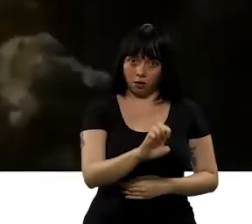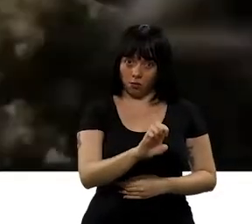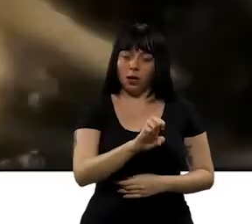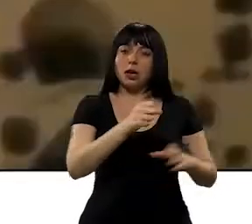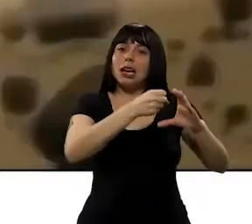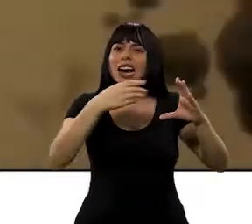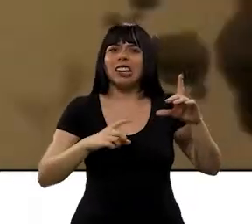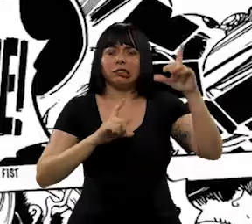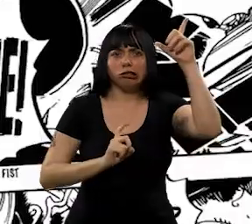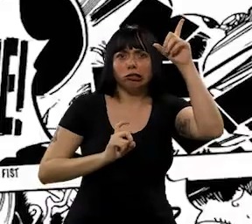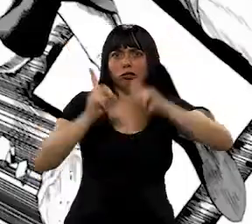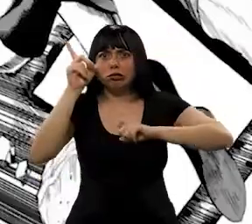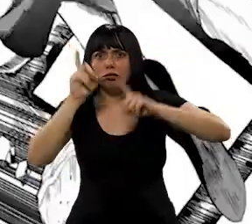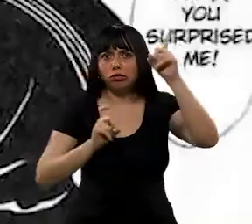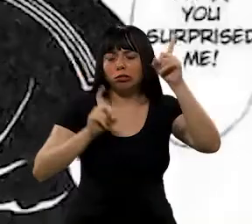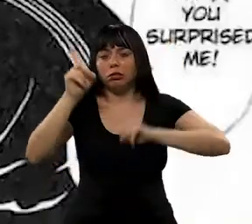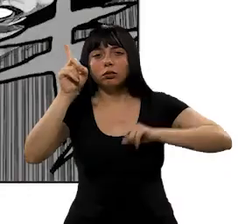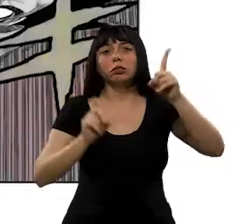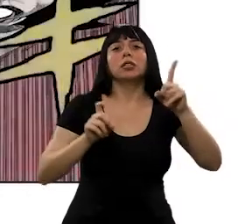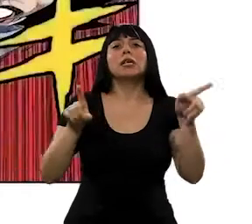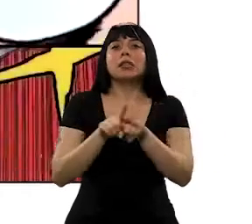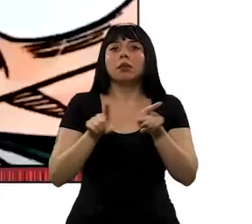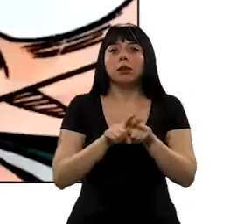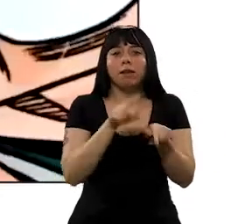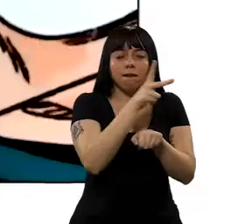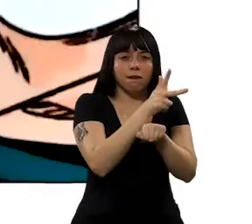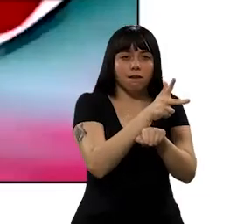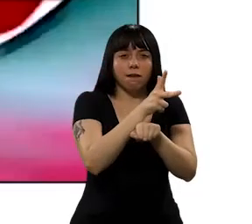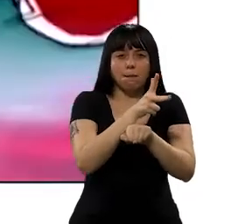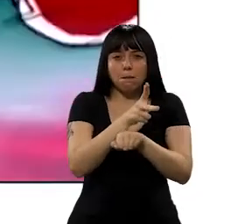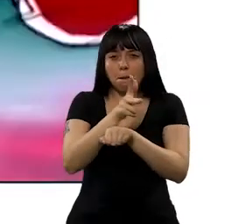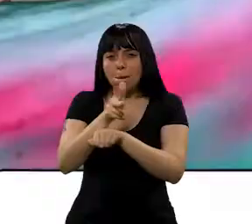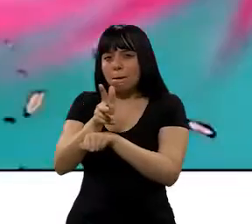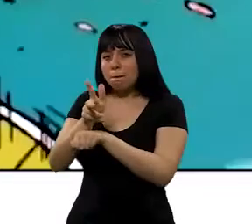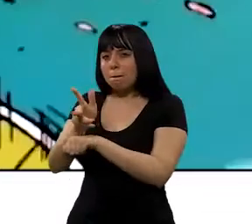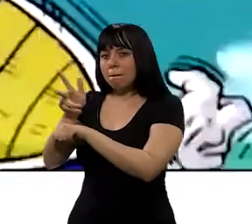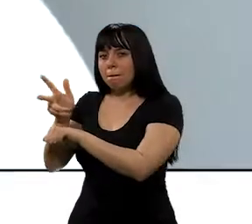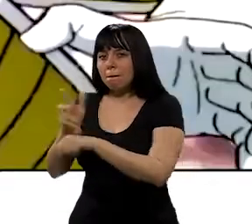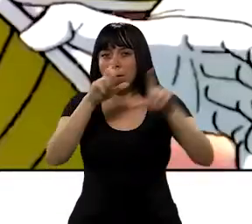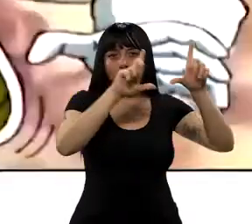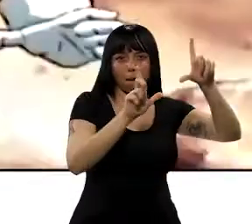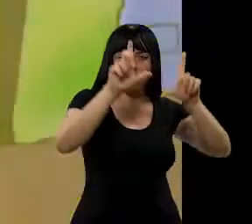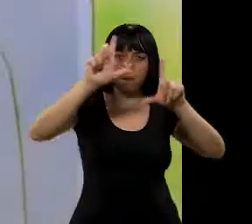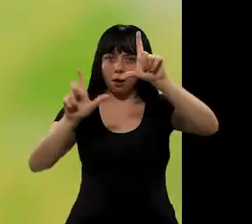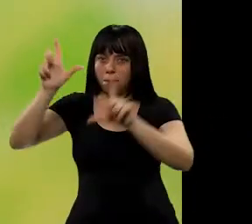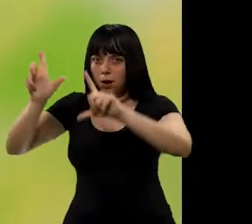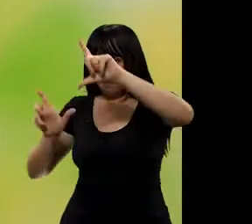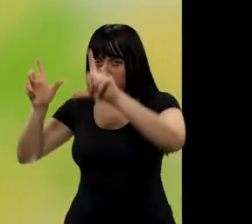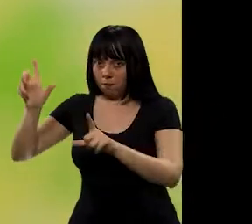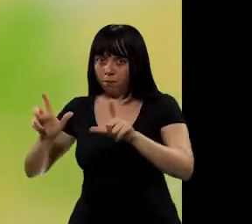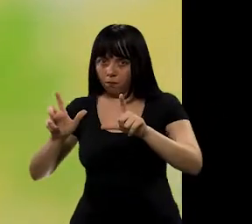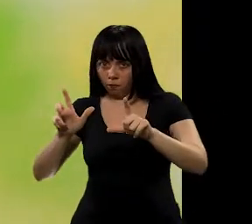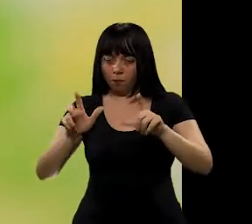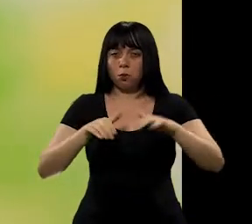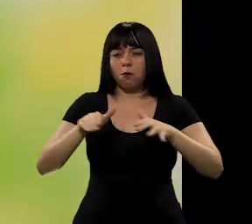se caracteriza estilisticamente por traços exagerados e pela técnica de movimentação de câmera em quadros mais estáticos, ou movimentos